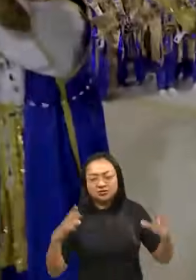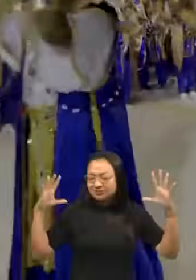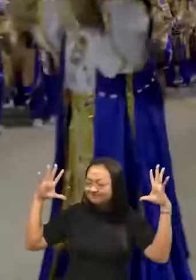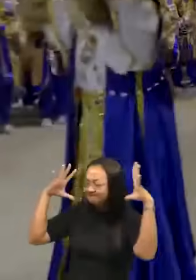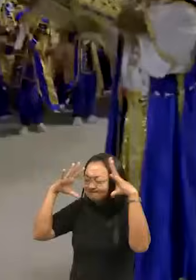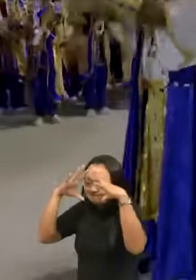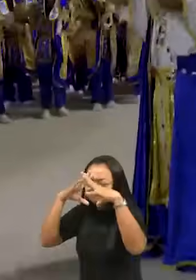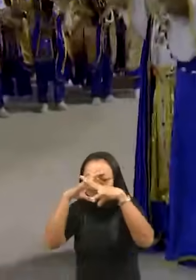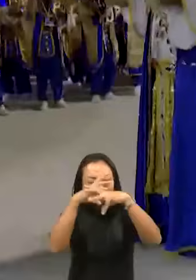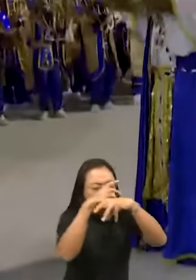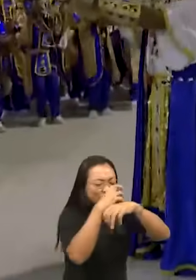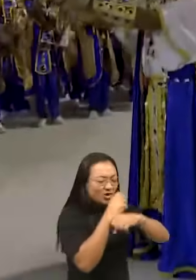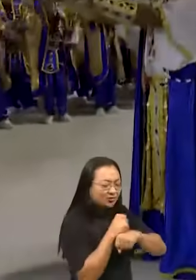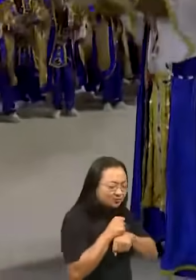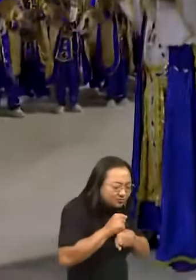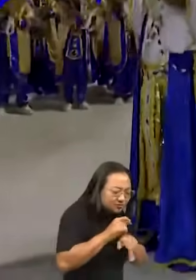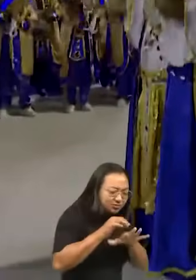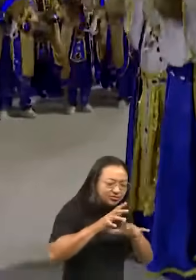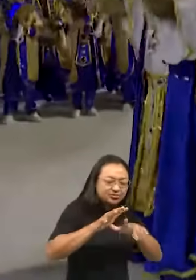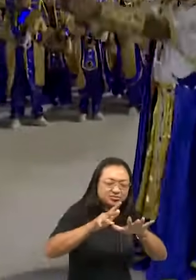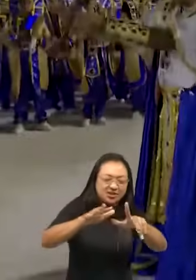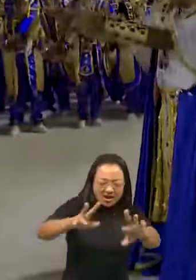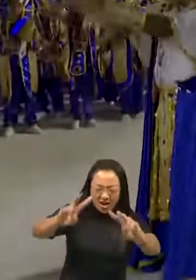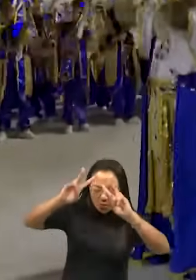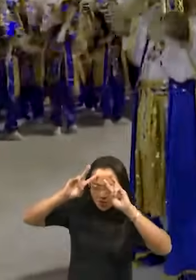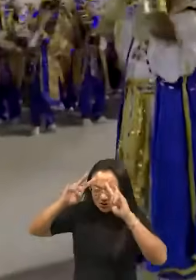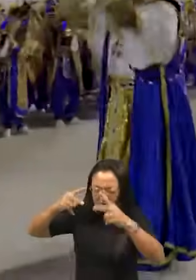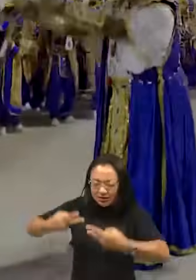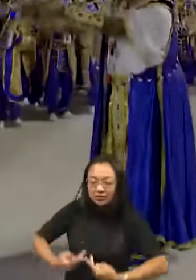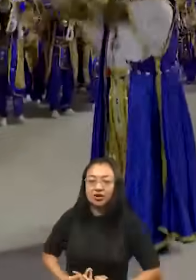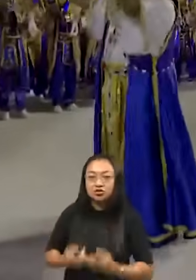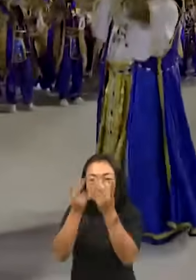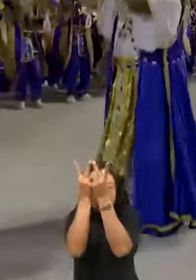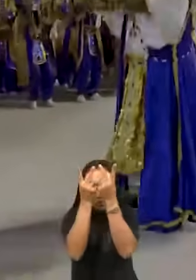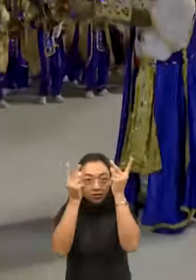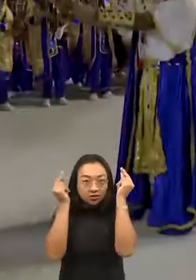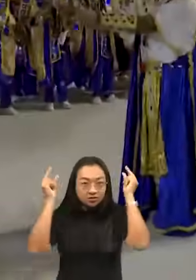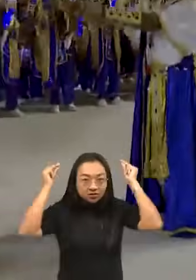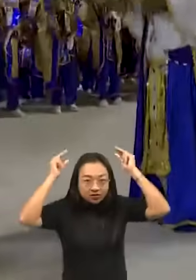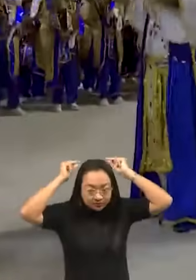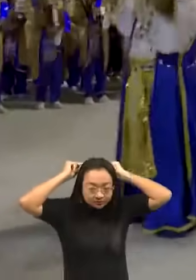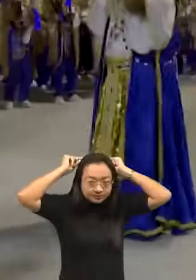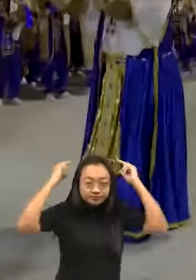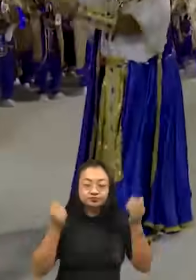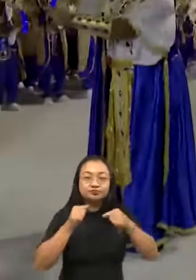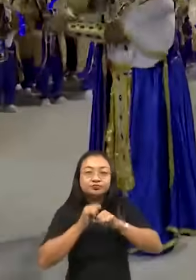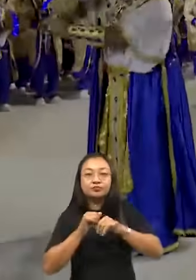As trevas assolavam a humanidade. Olimpo emanava caridade.